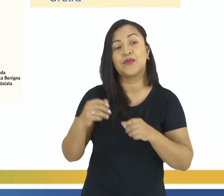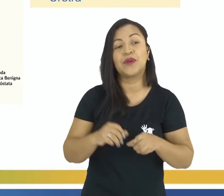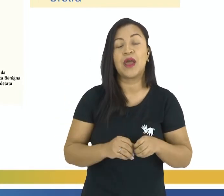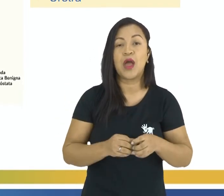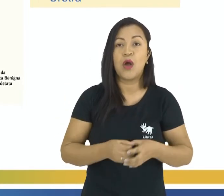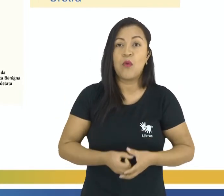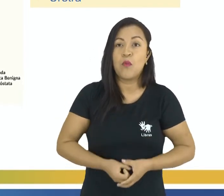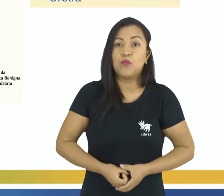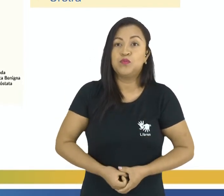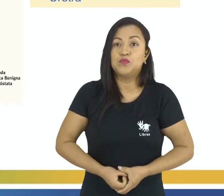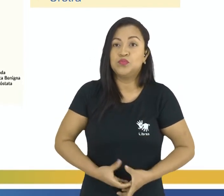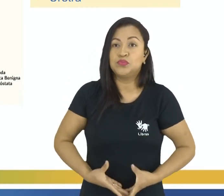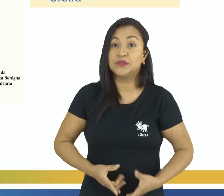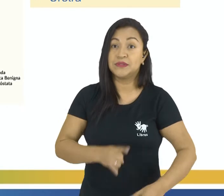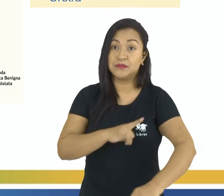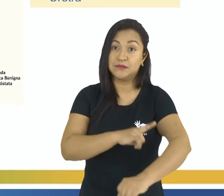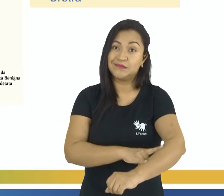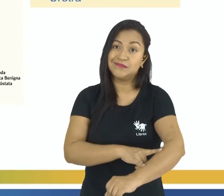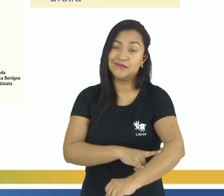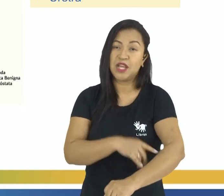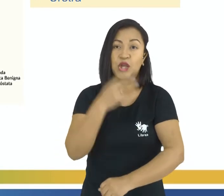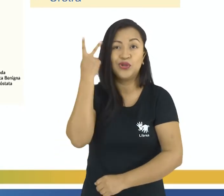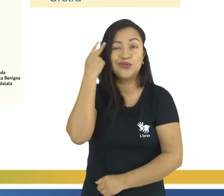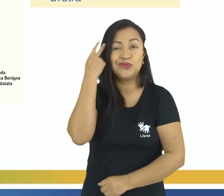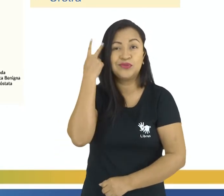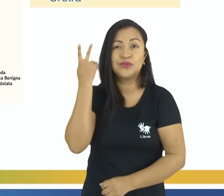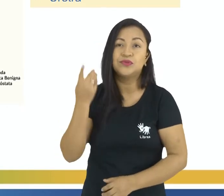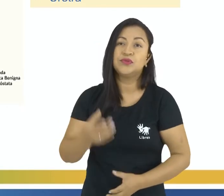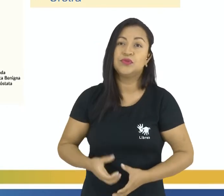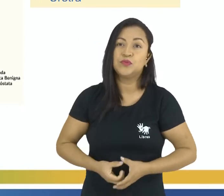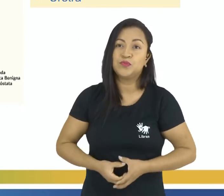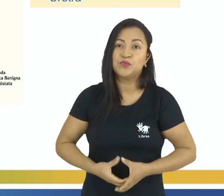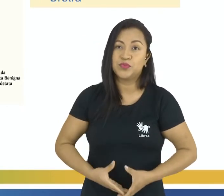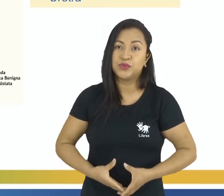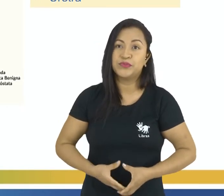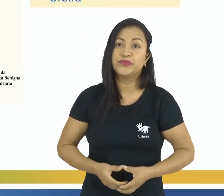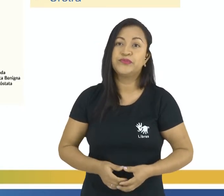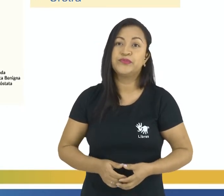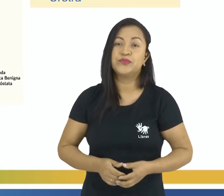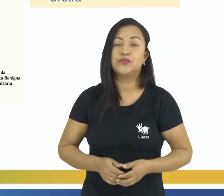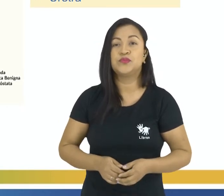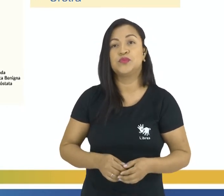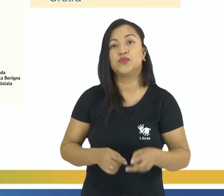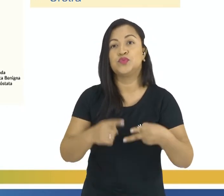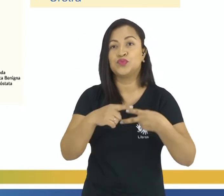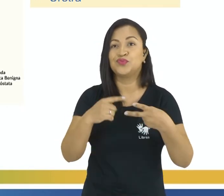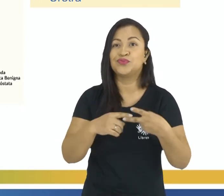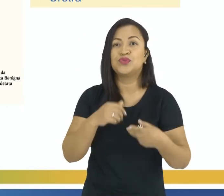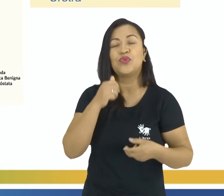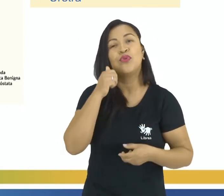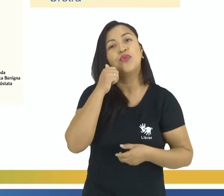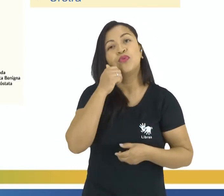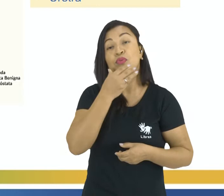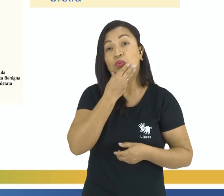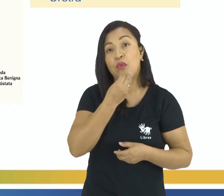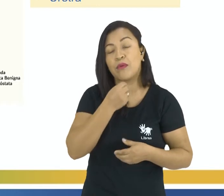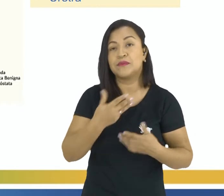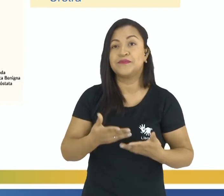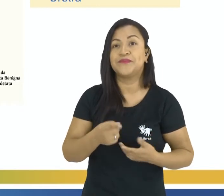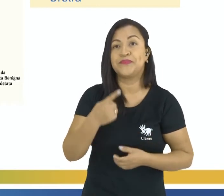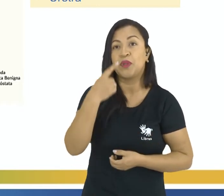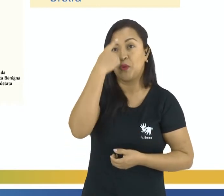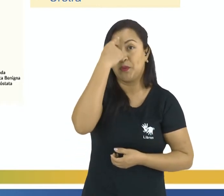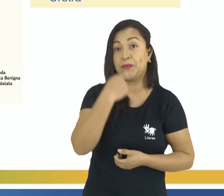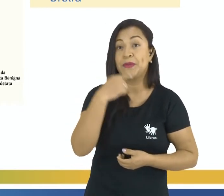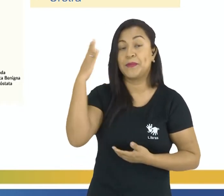como eu falei, é comum para o sistema urinário e para o sistema genital. Eu coloquei ali uma imagem mostrando uma